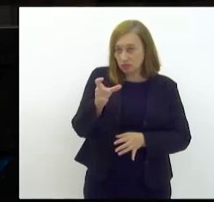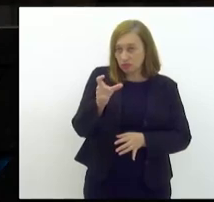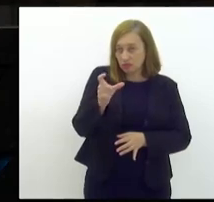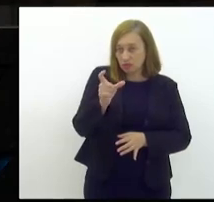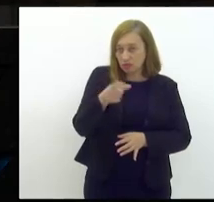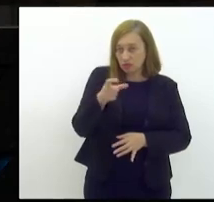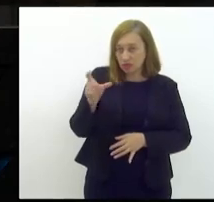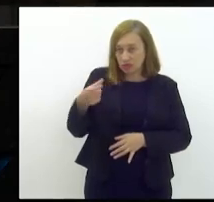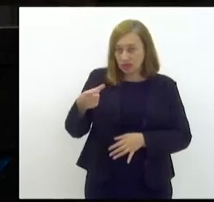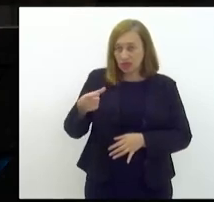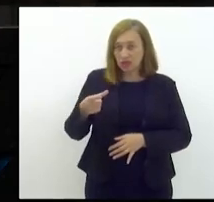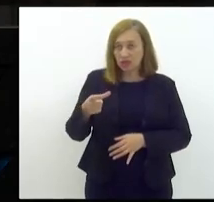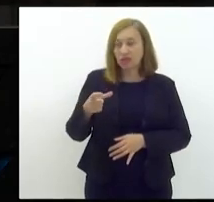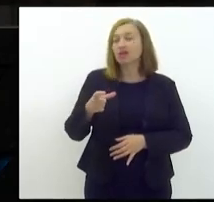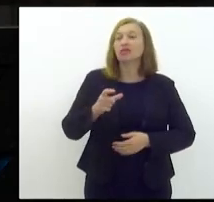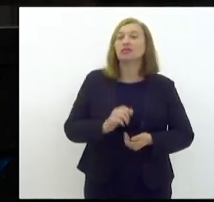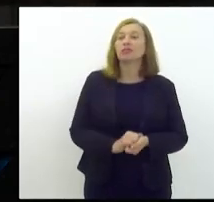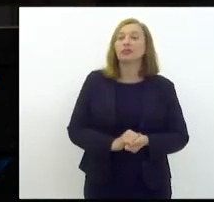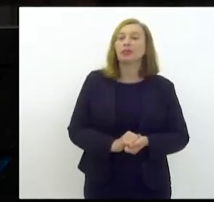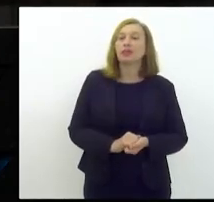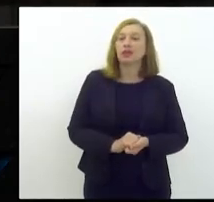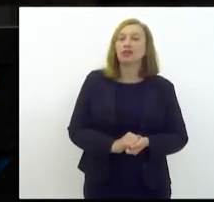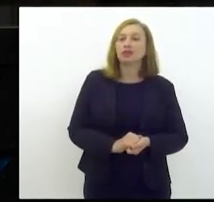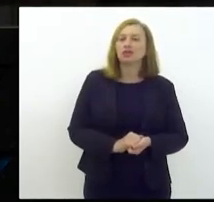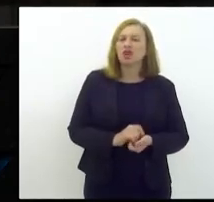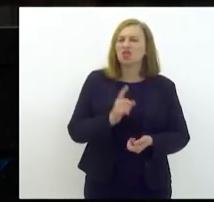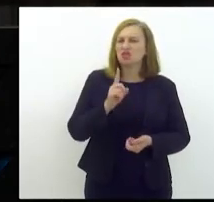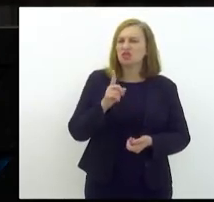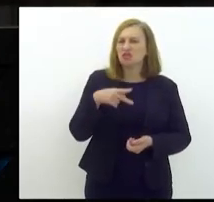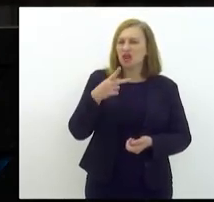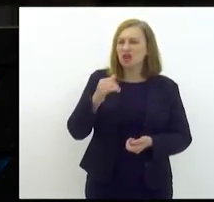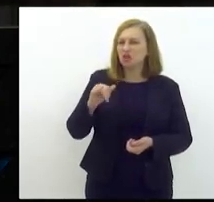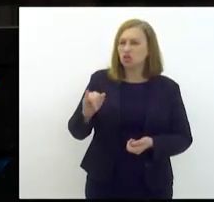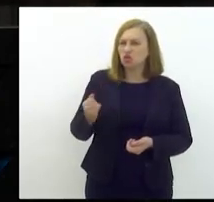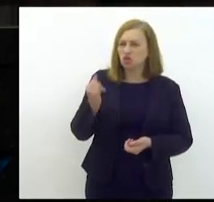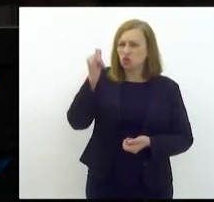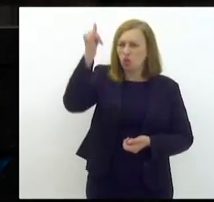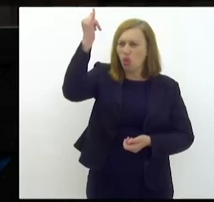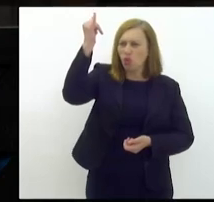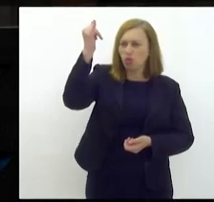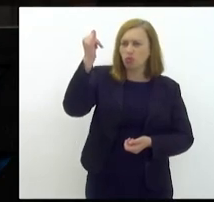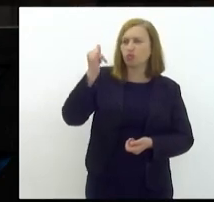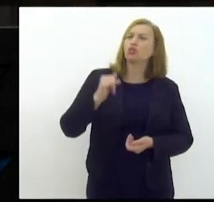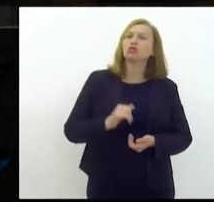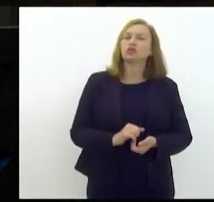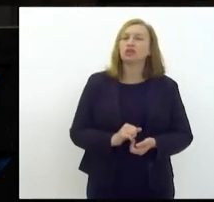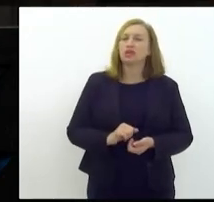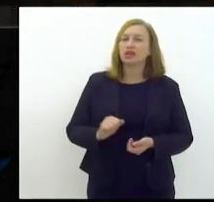eu não digo quem nem é juristor sivo é juro estratosférico